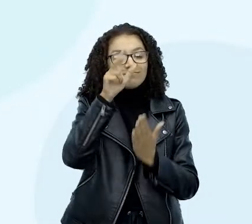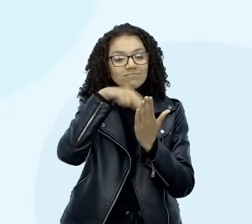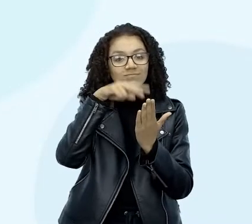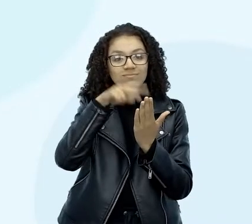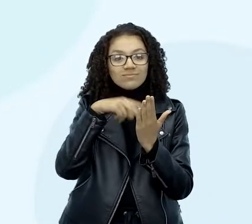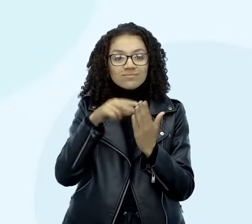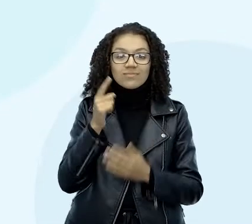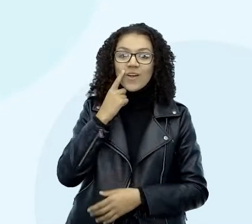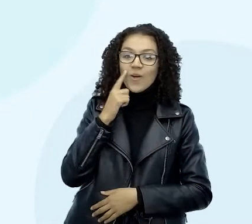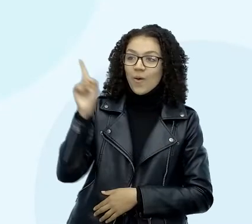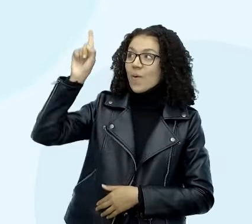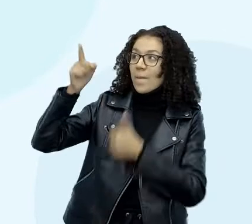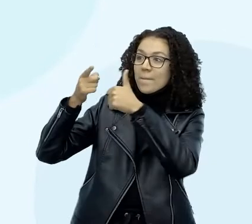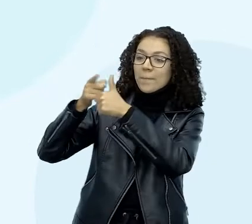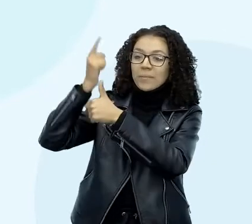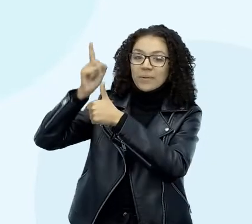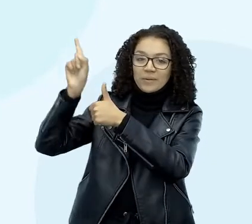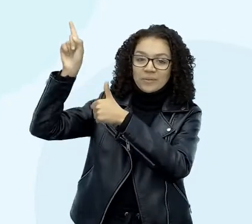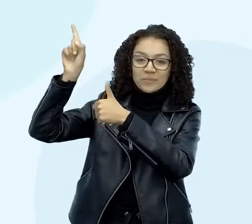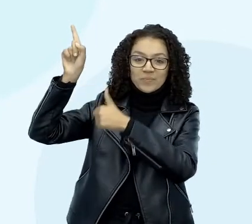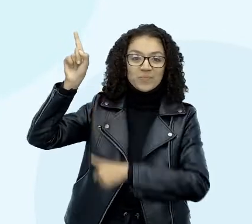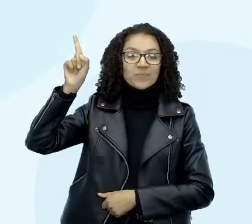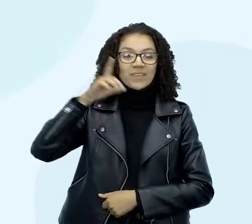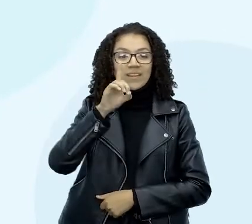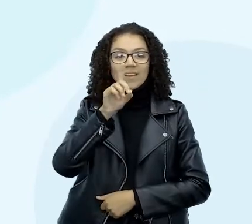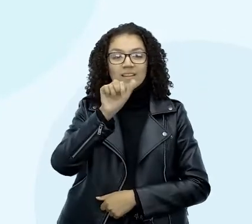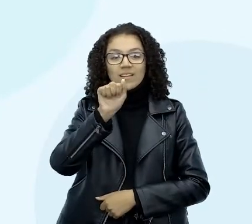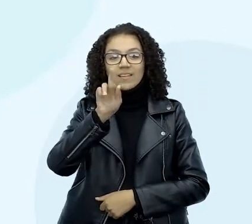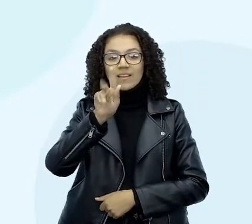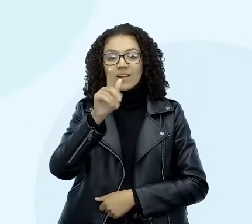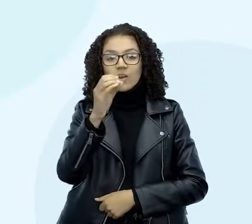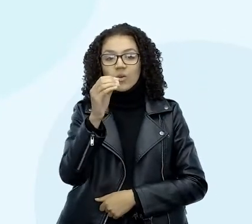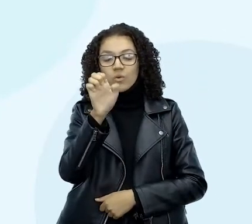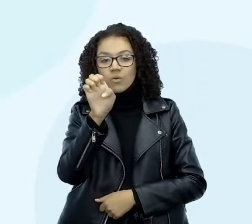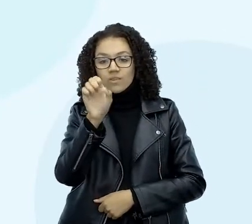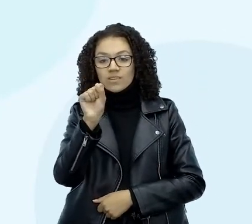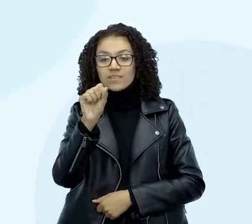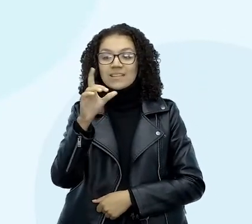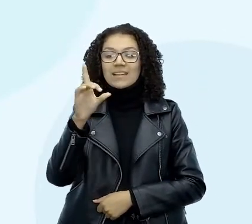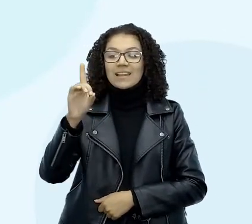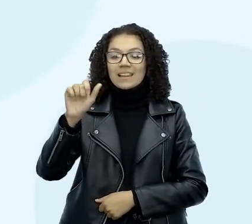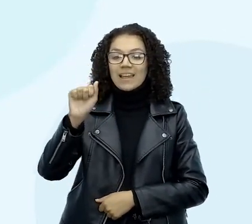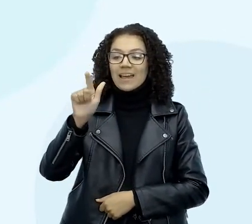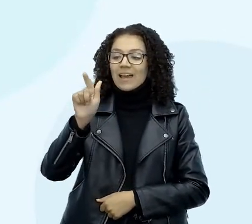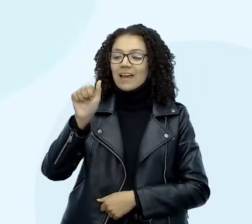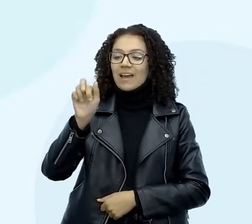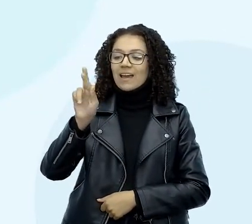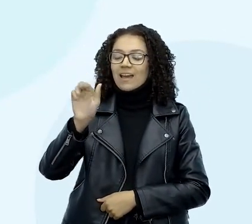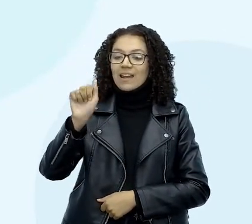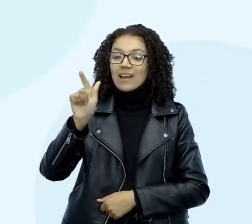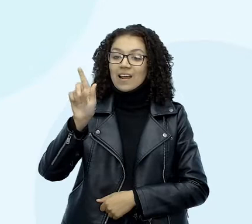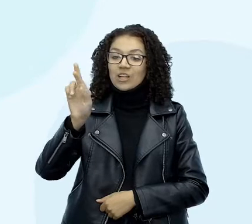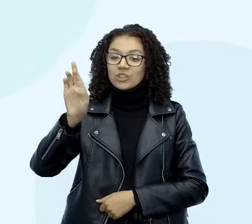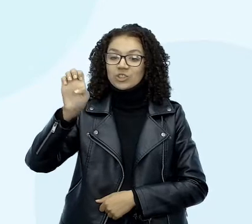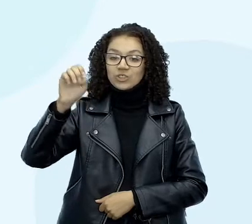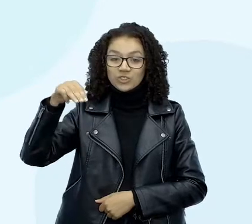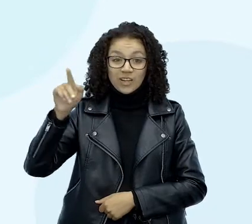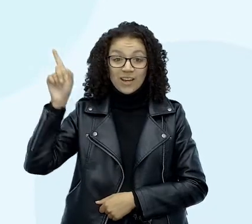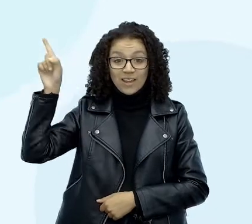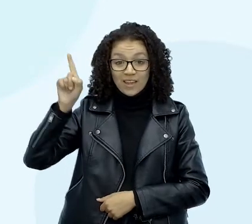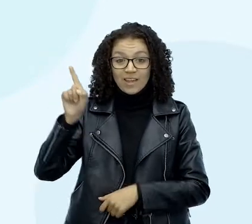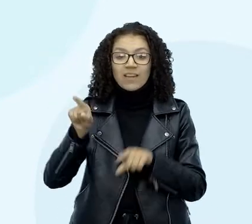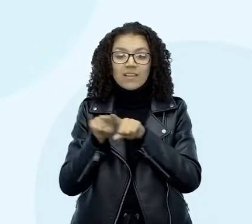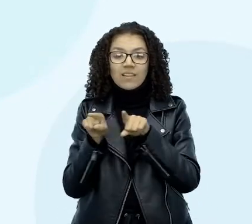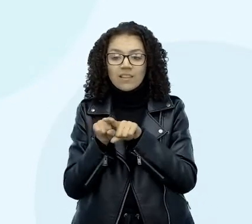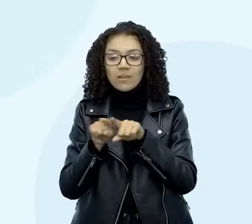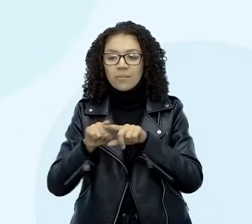Garagem, gente, é muito legal. São mesas redondas de discussão em um assunto com convidados, mas